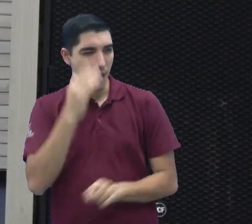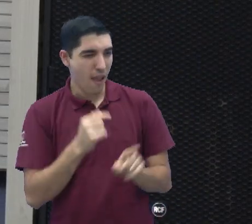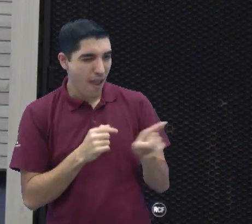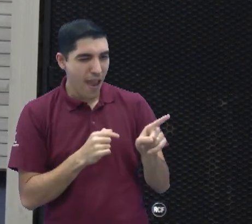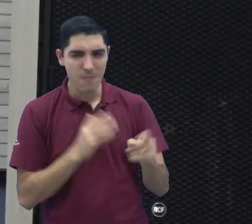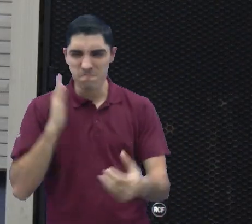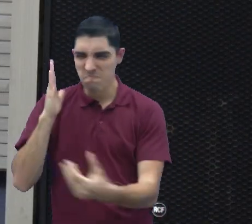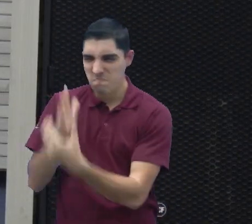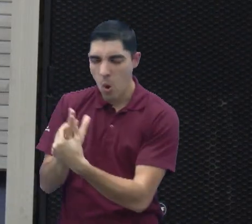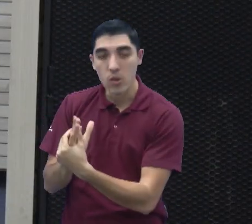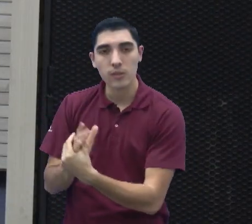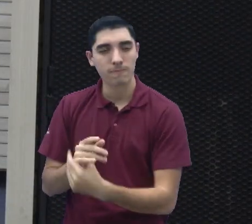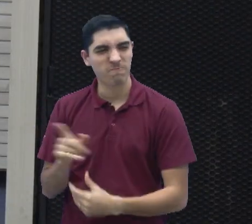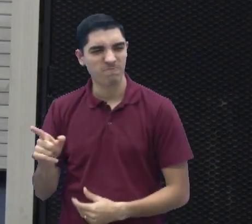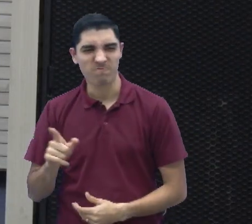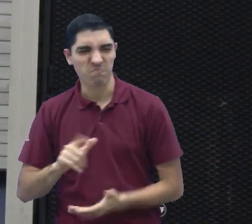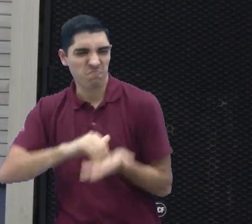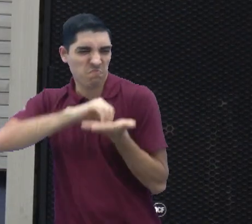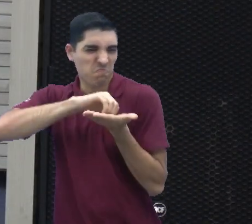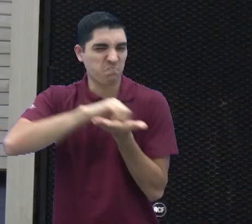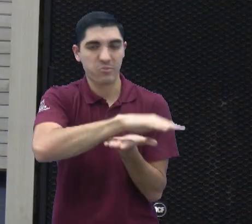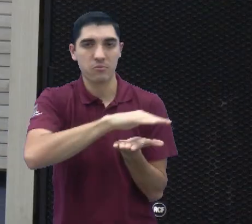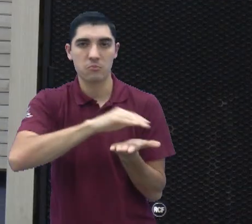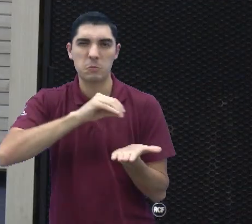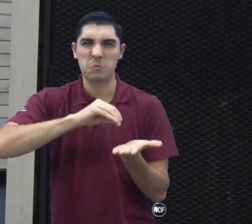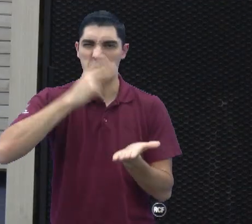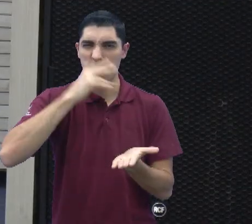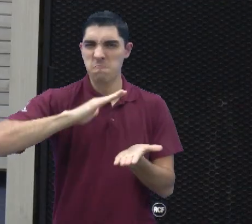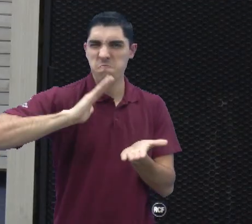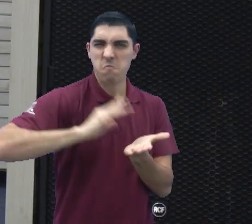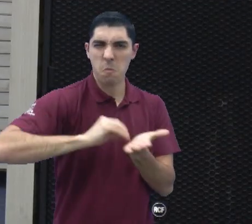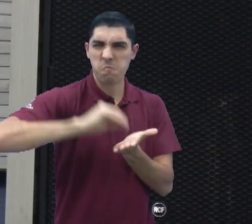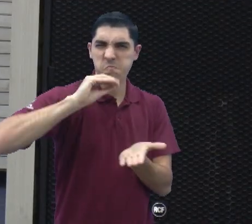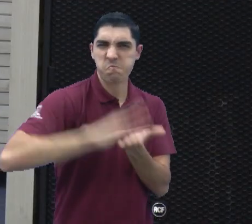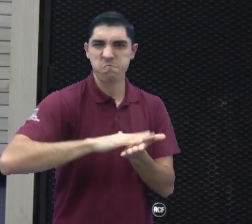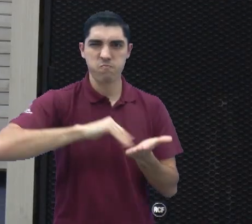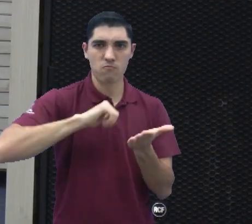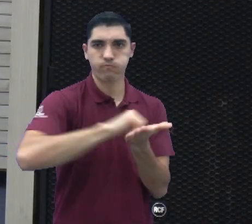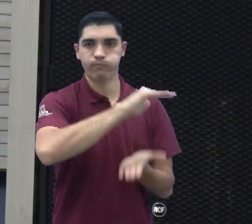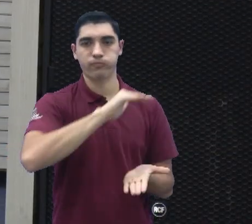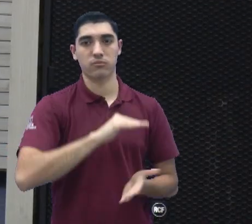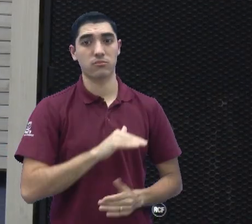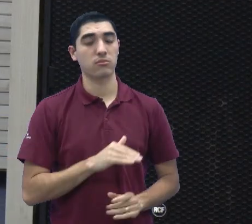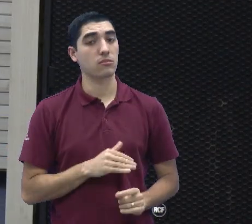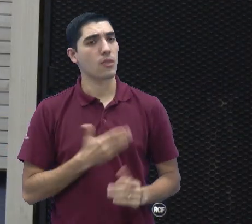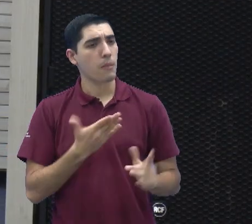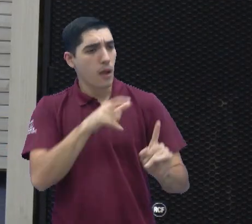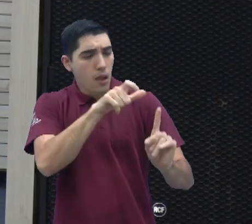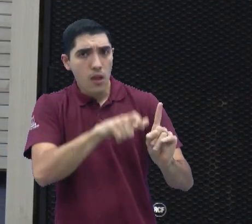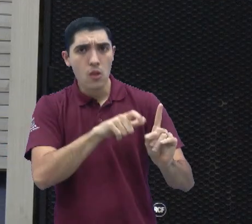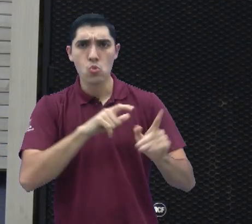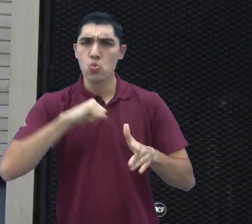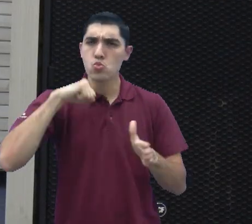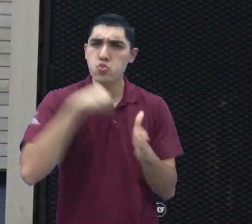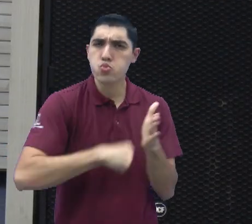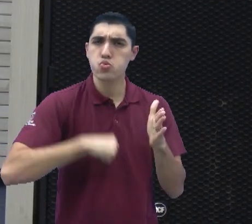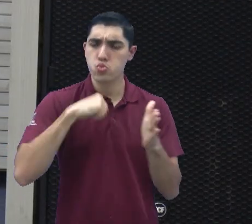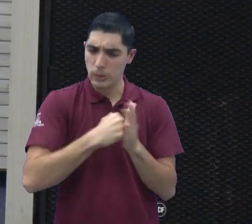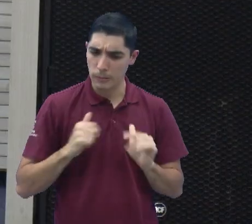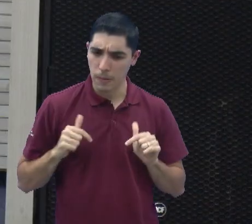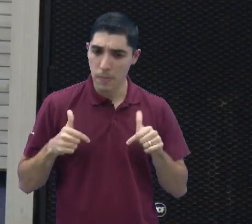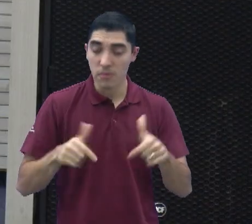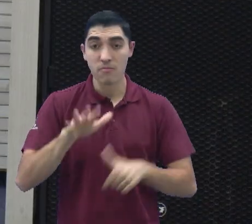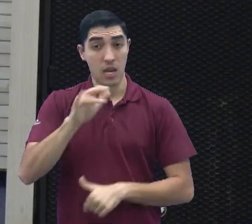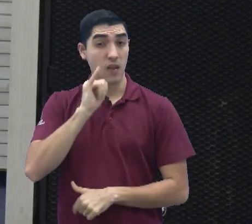esse trabalhador que luta pelos direitos dos outros. Infelizmente, a direção da